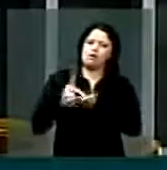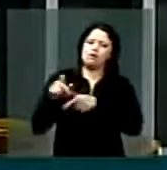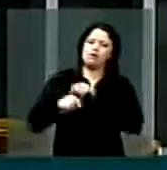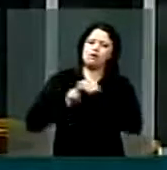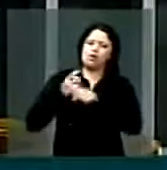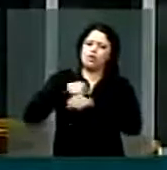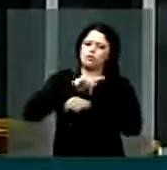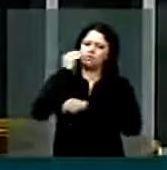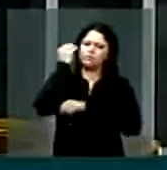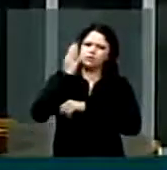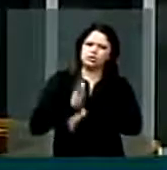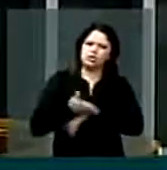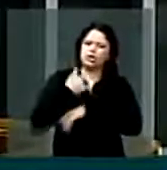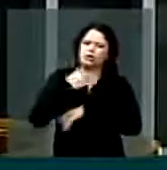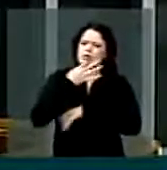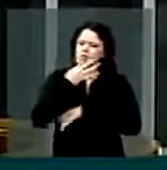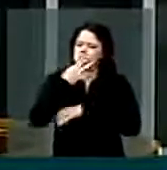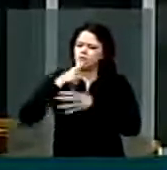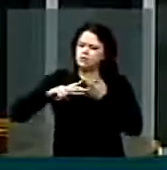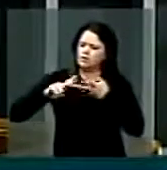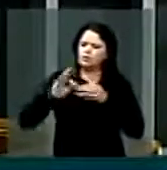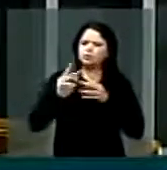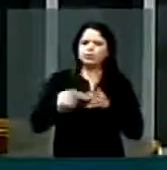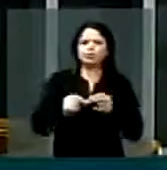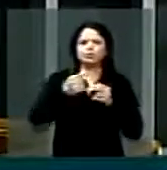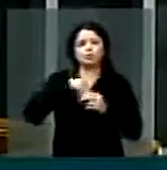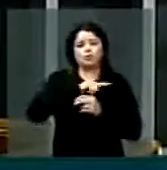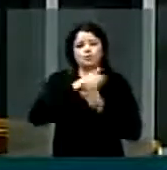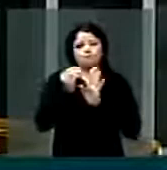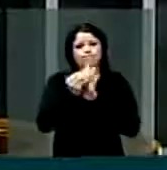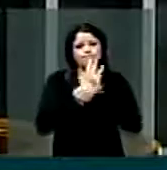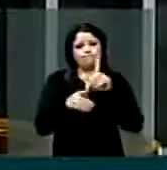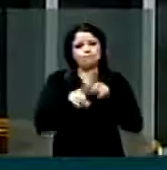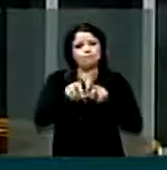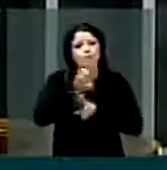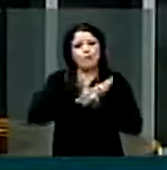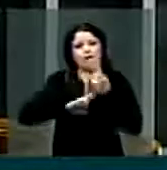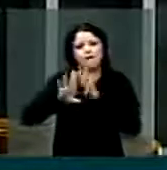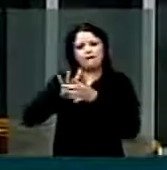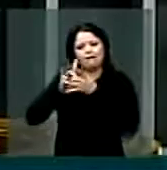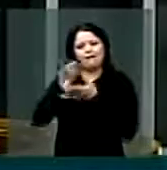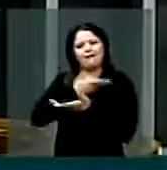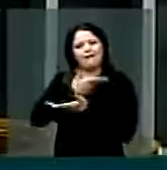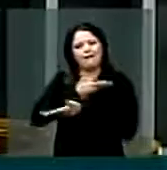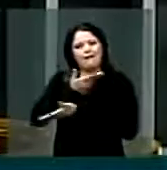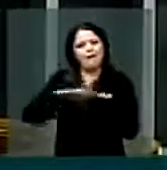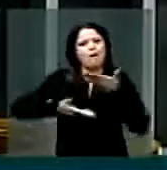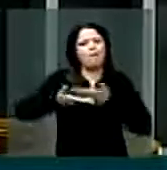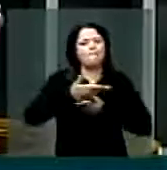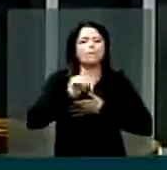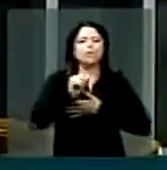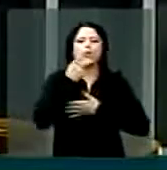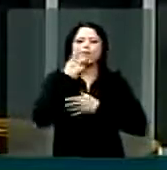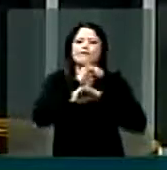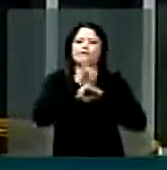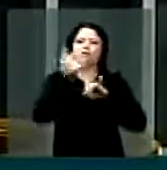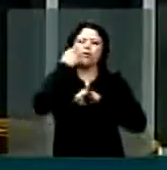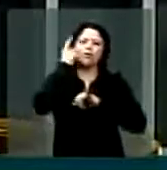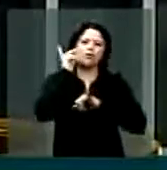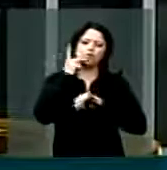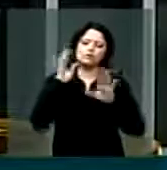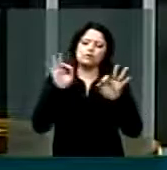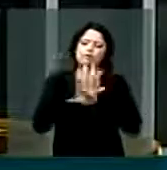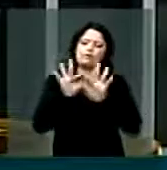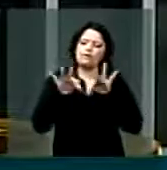nossa experiência, o nosso conhecimento e estabelecer também um relacionamento de amizade. E o que eu dizia ontem ao encerrar as